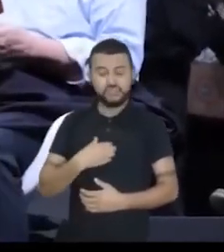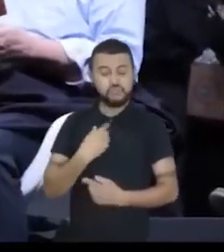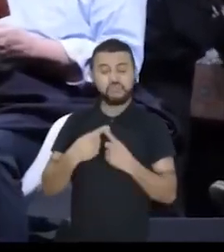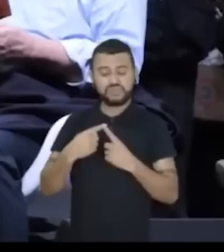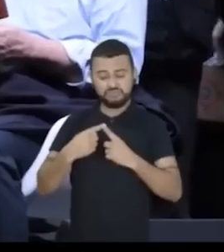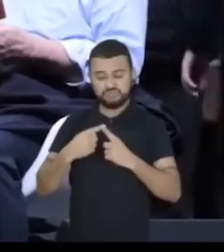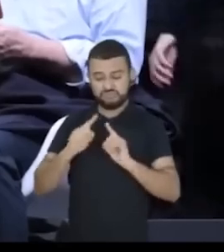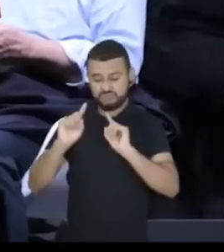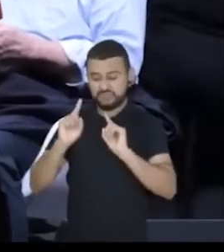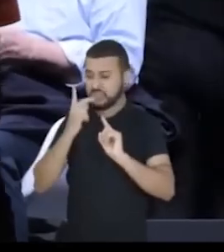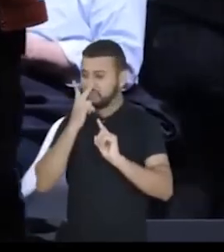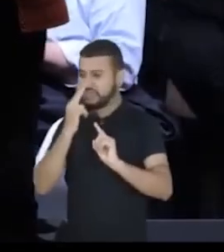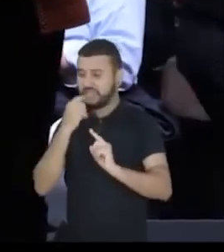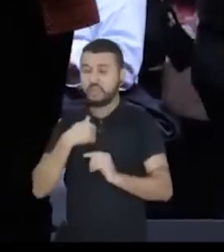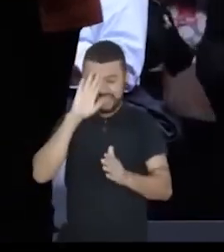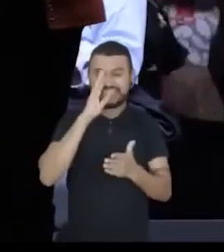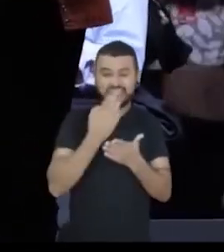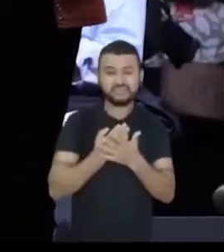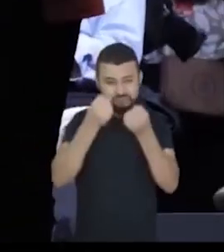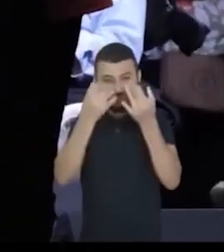que eu acredito.